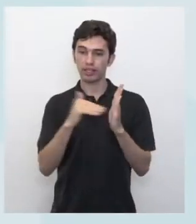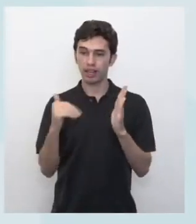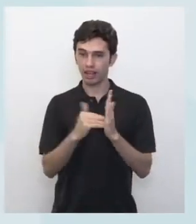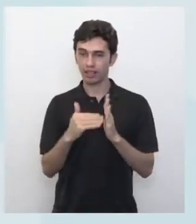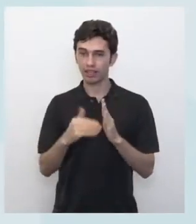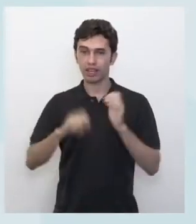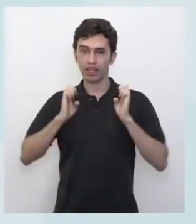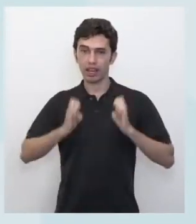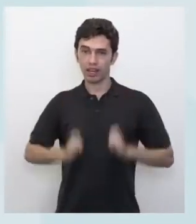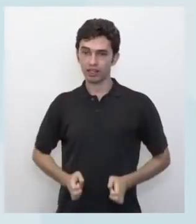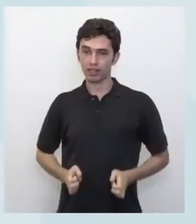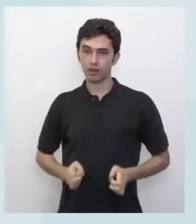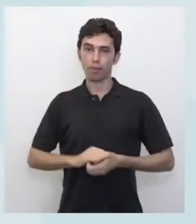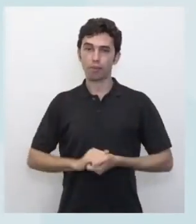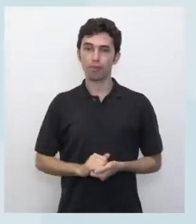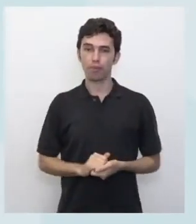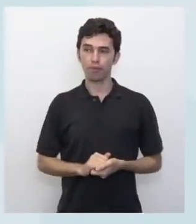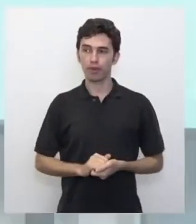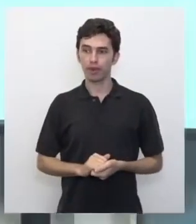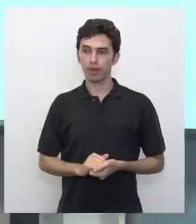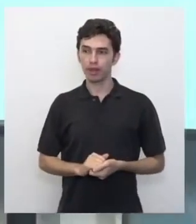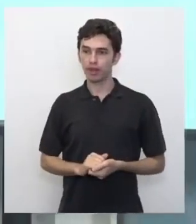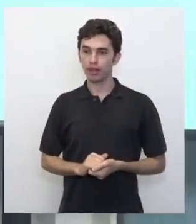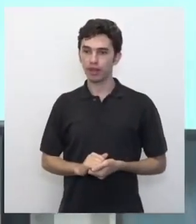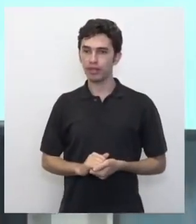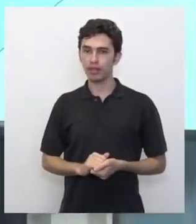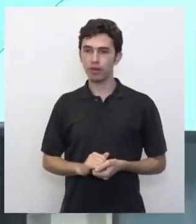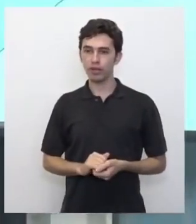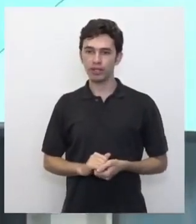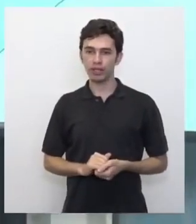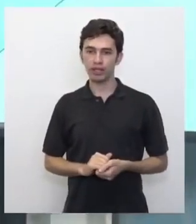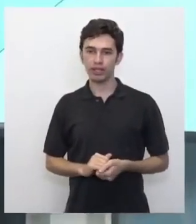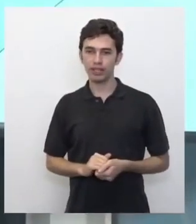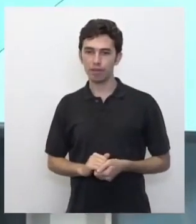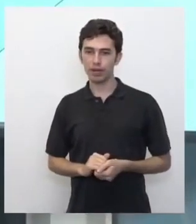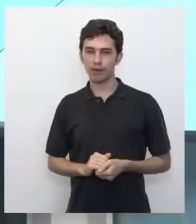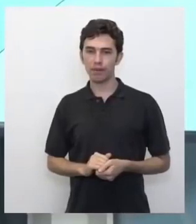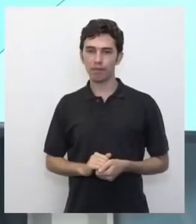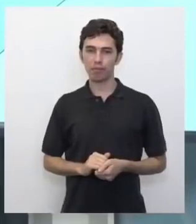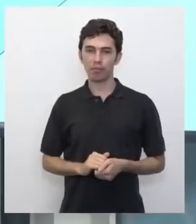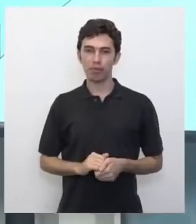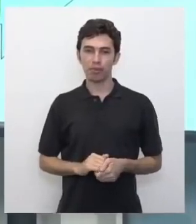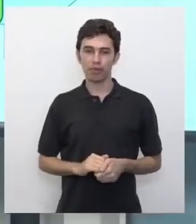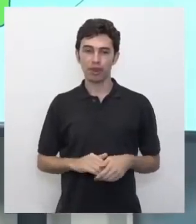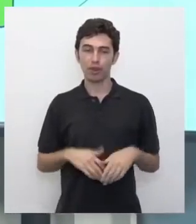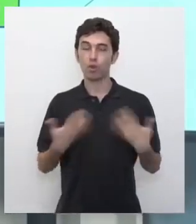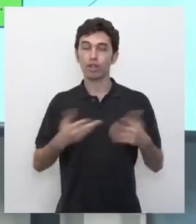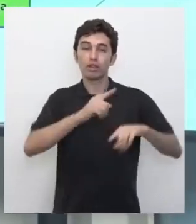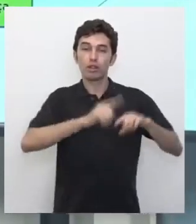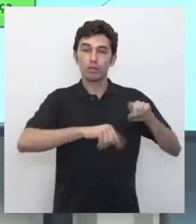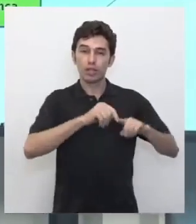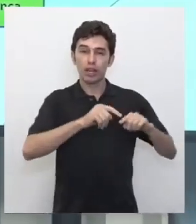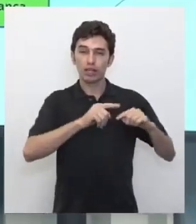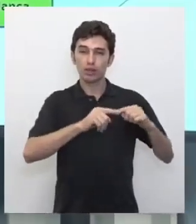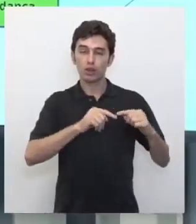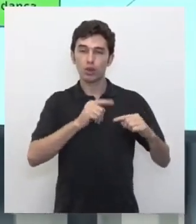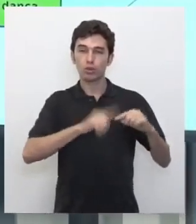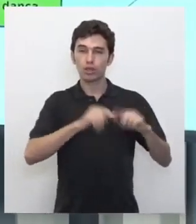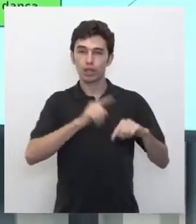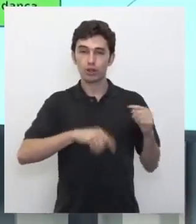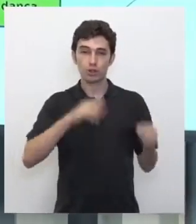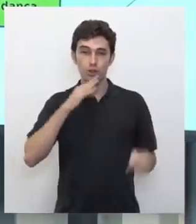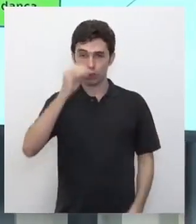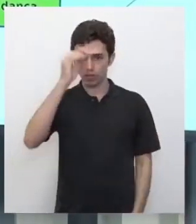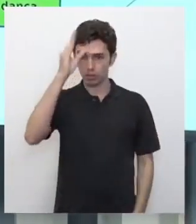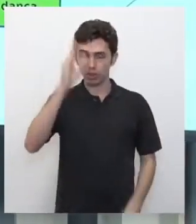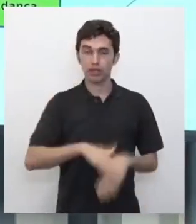do 9º ano do ensino fundamental. Certo? Quais são então os objetos de conhecimento que nós vamos estar trabalhando